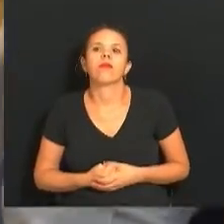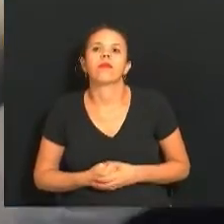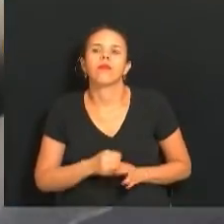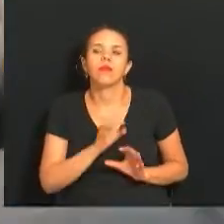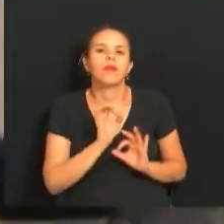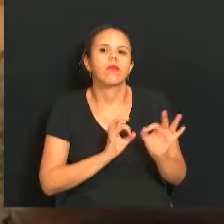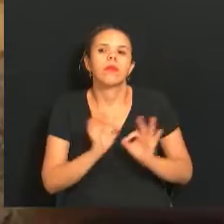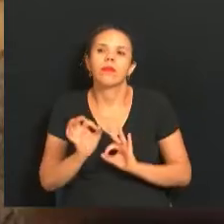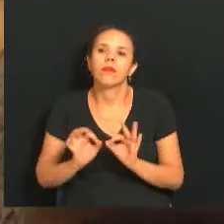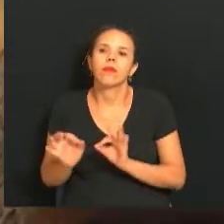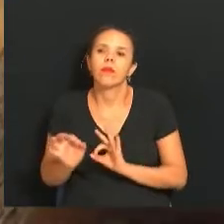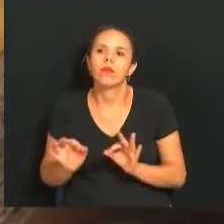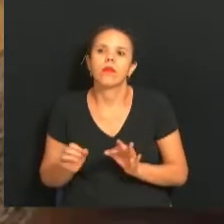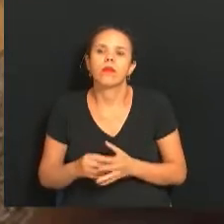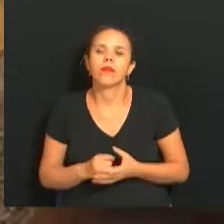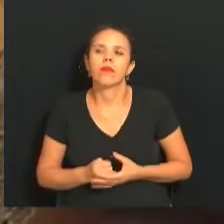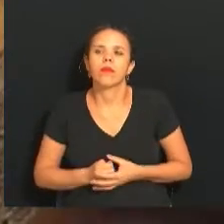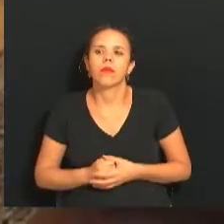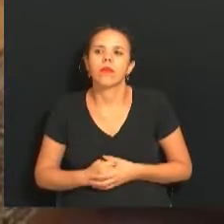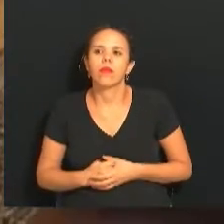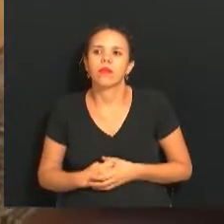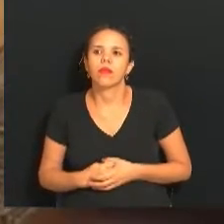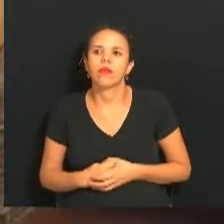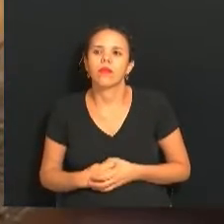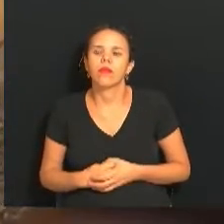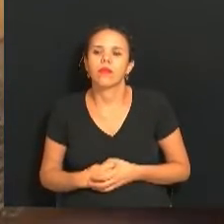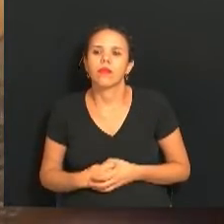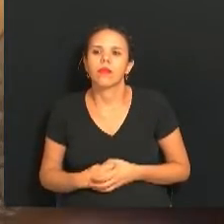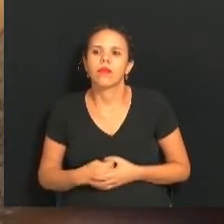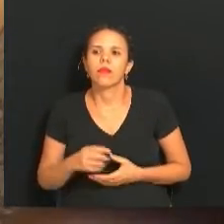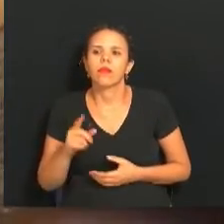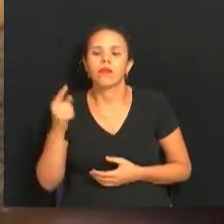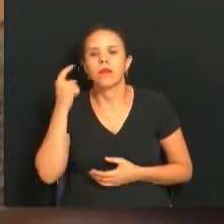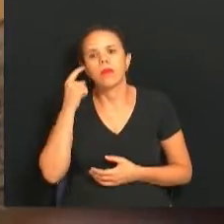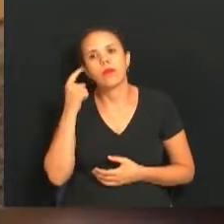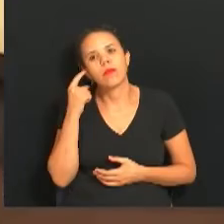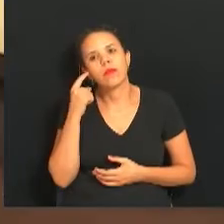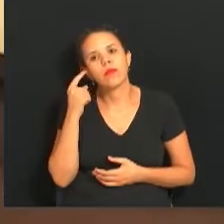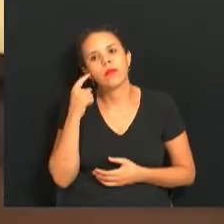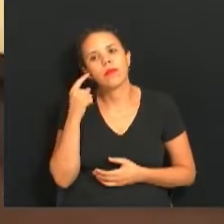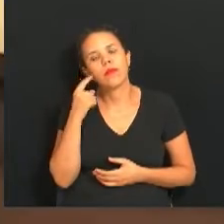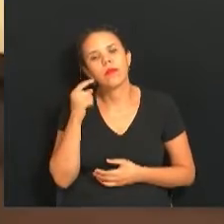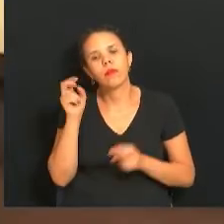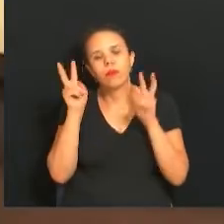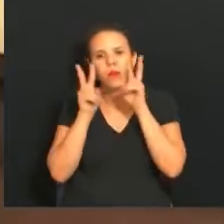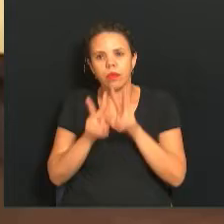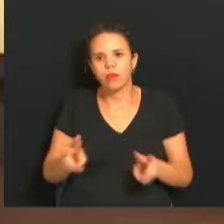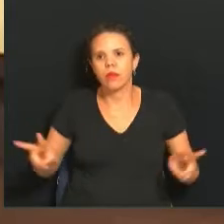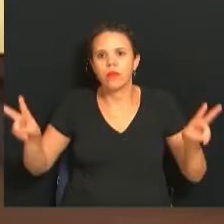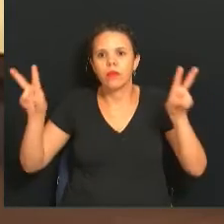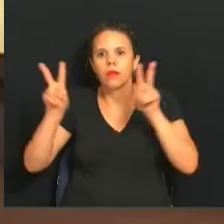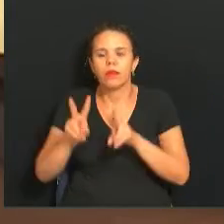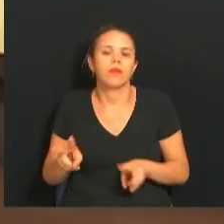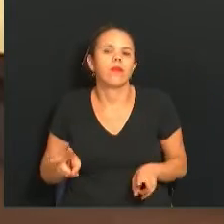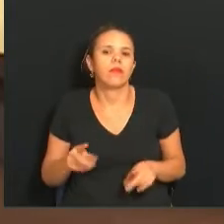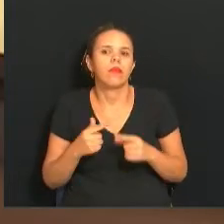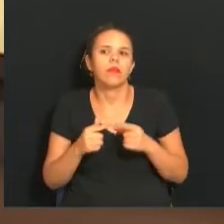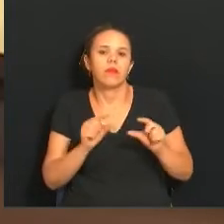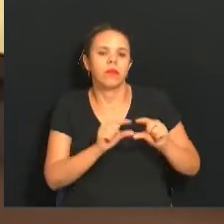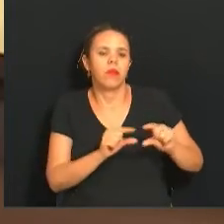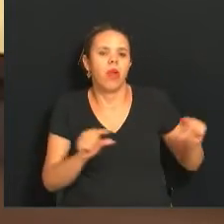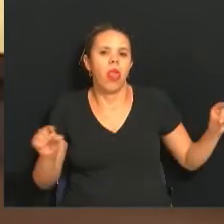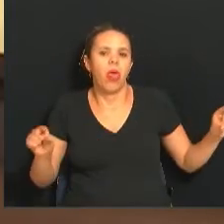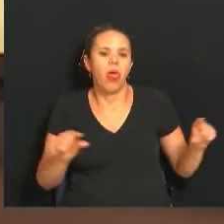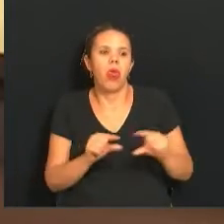decorativos, que são os enfeites, né, que a gente tem que pensar em não haver uma poluição visual, não ter aqueles adesivos excessivos